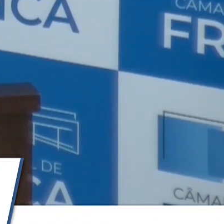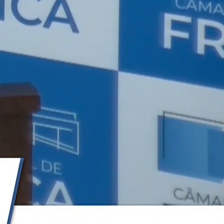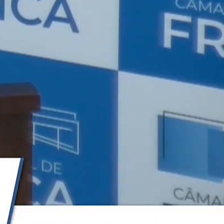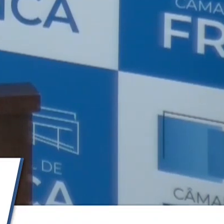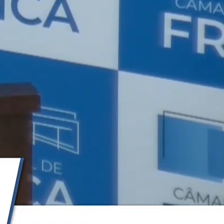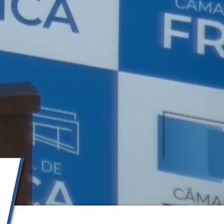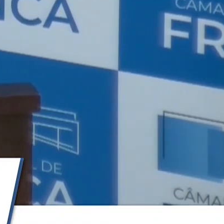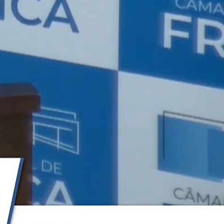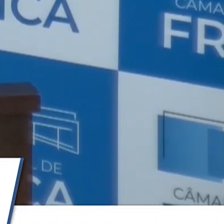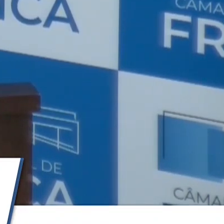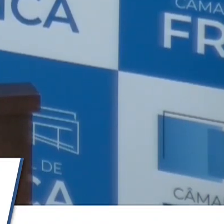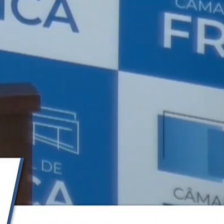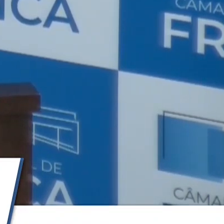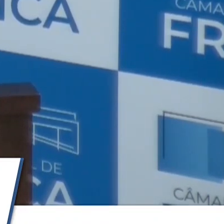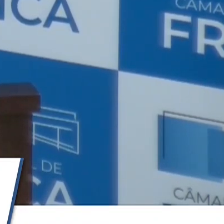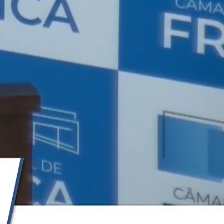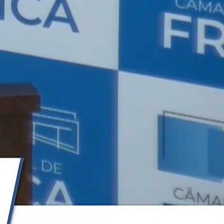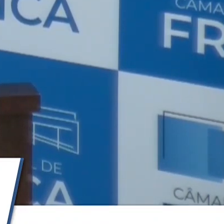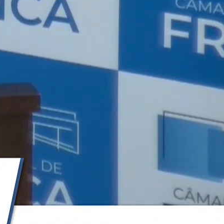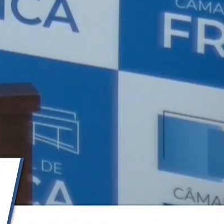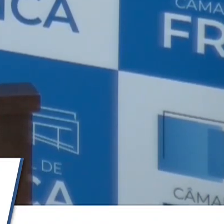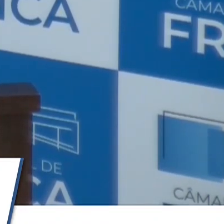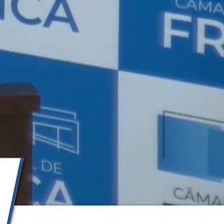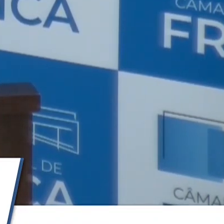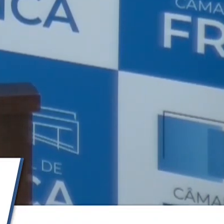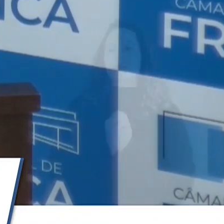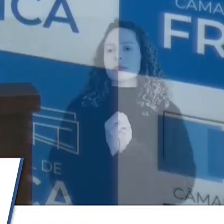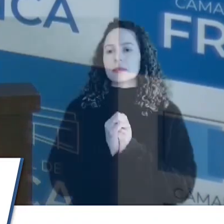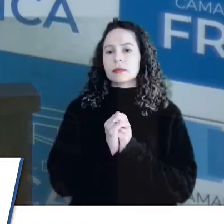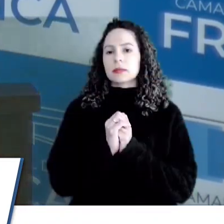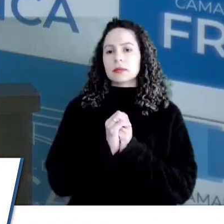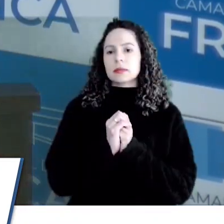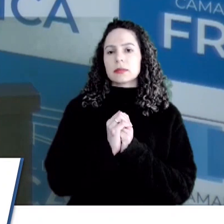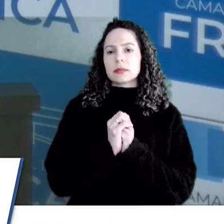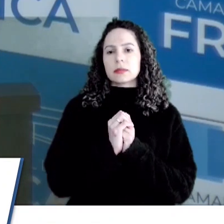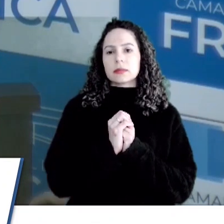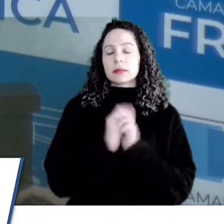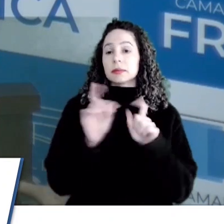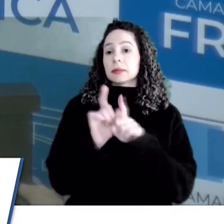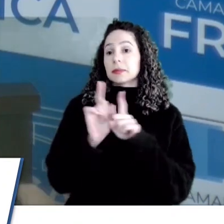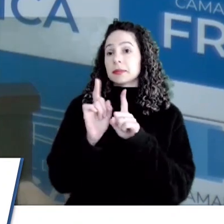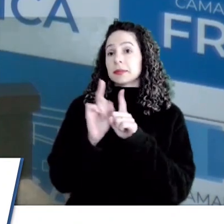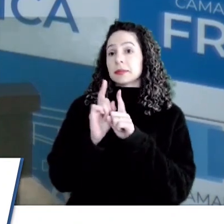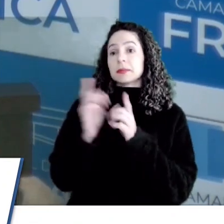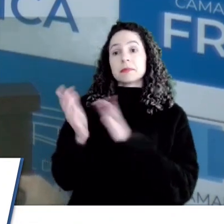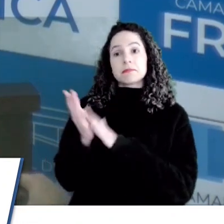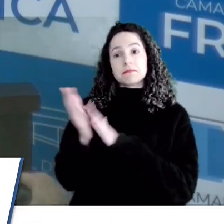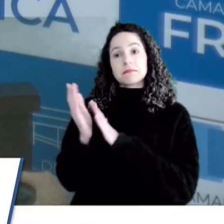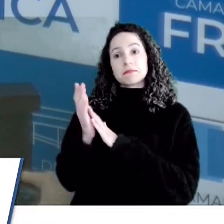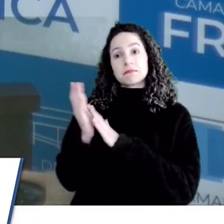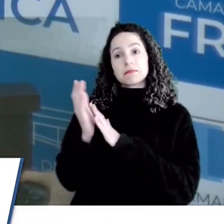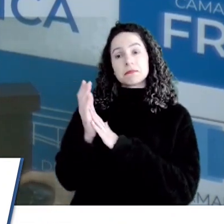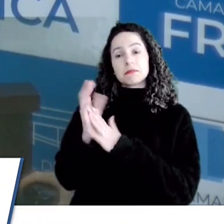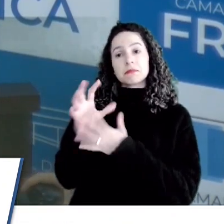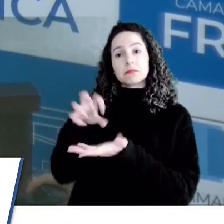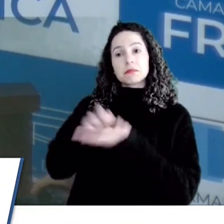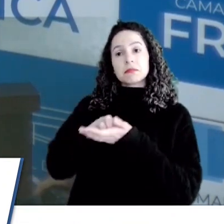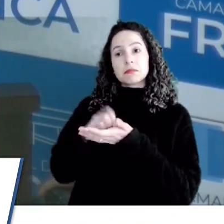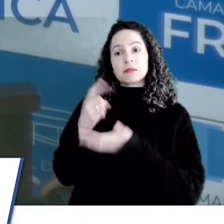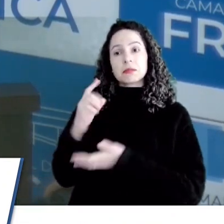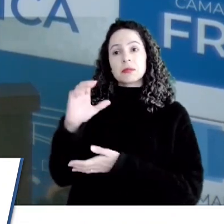Gostaria de agradecer e parabenizar também o trabalho lá no Cadastro Único, pela gestora Loren e toda a sua equipe de